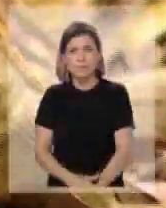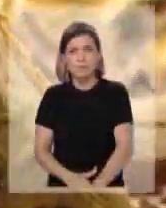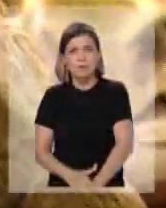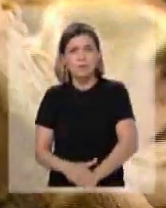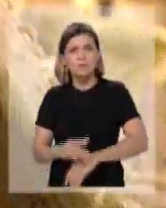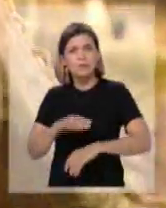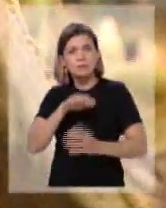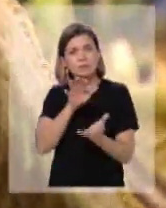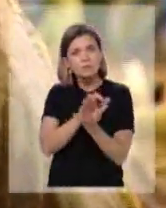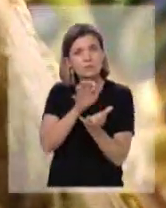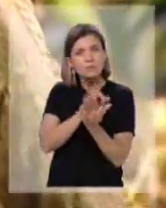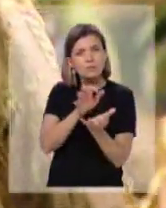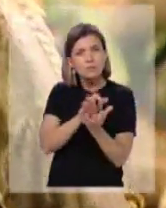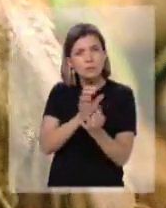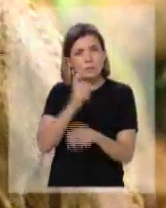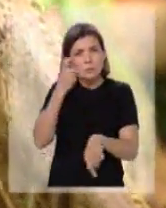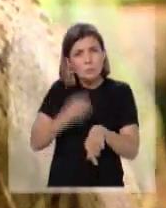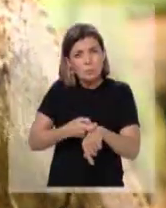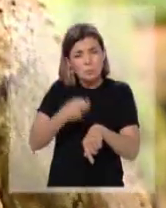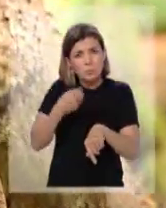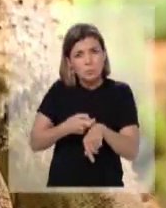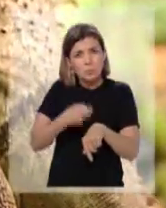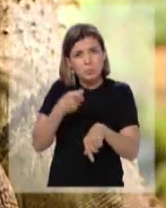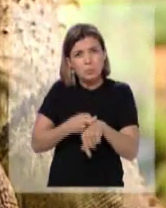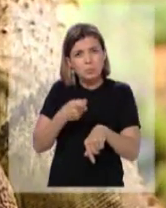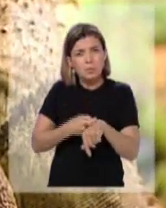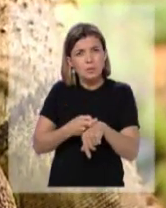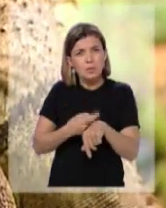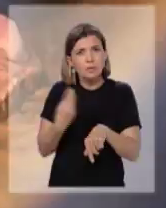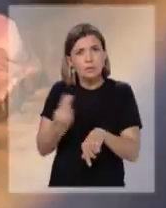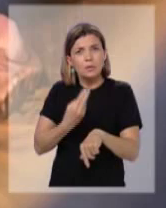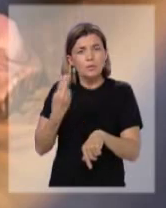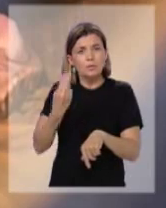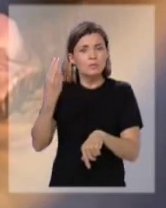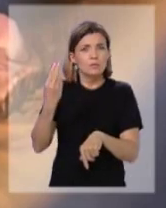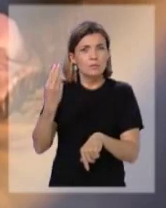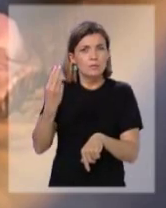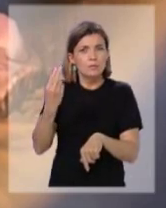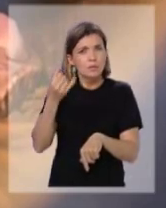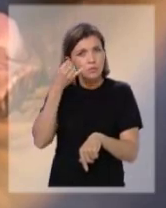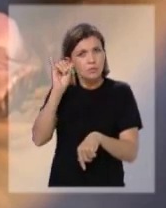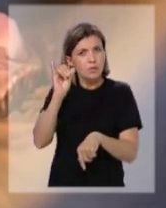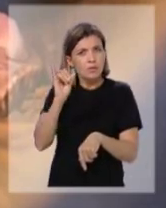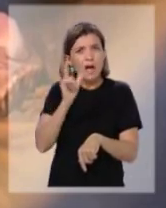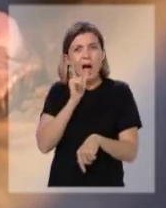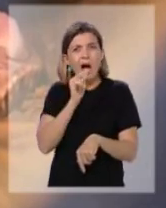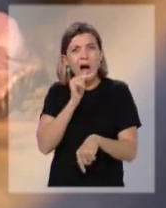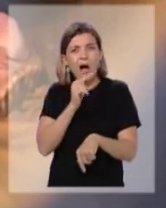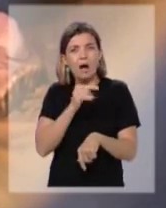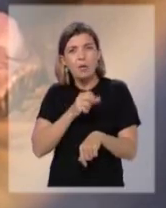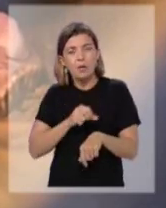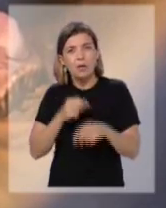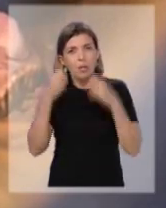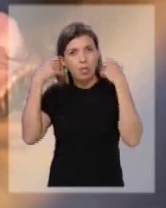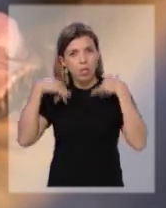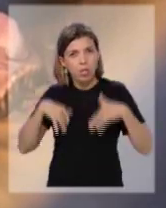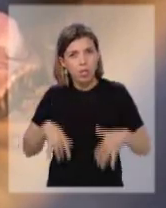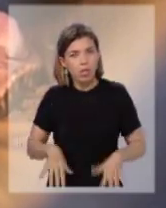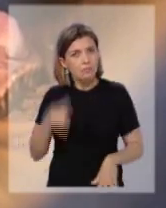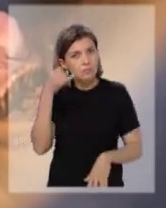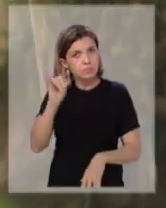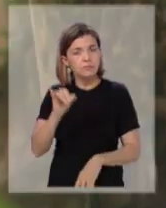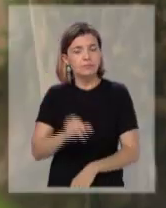A pele espessa dos répteis e suas escamas impermeabilizam a superfície do corpo e evitam a perda de água.